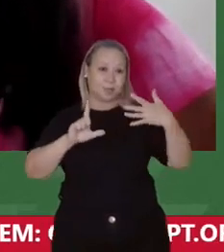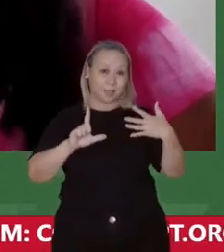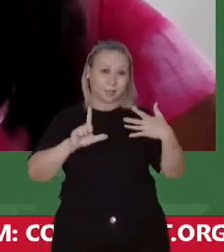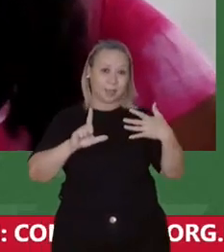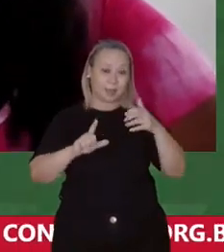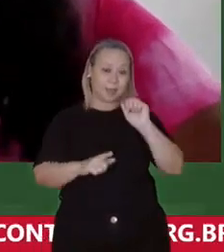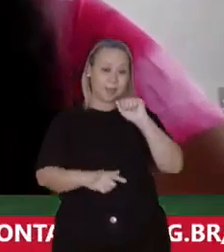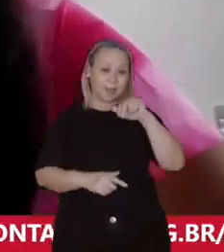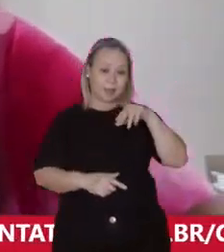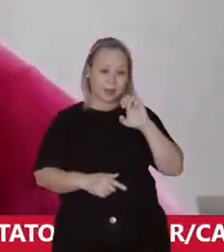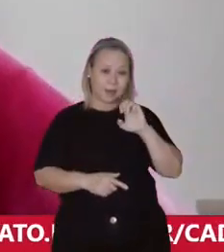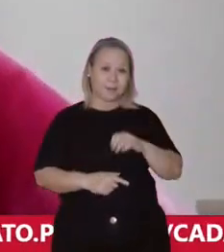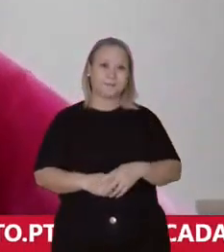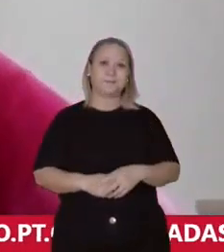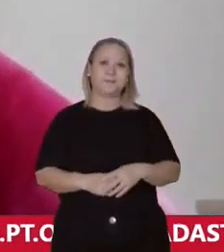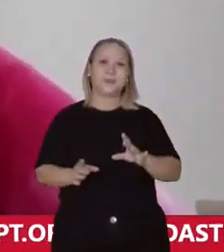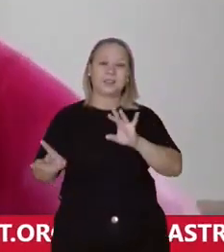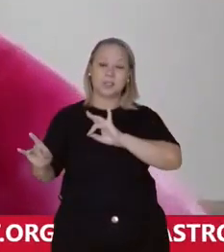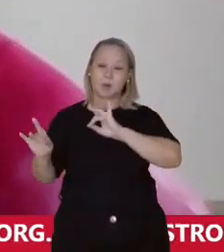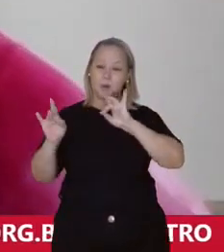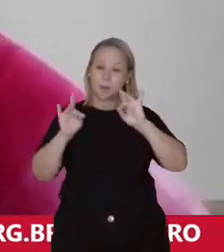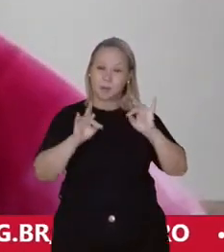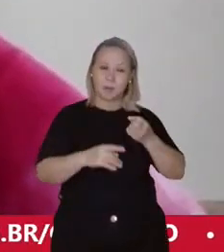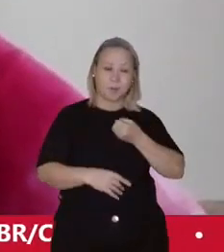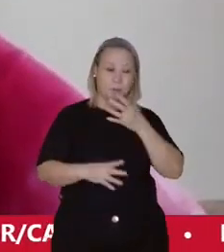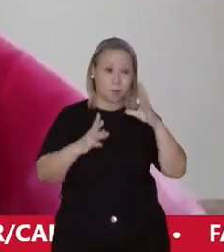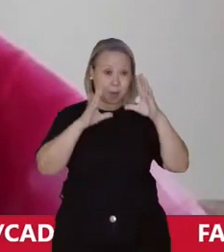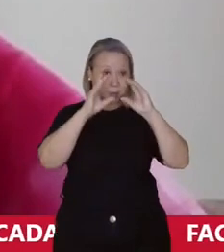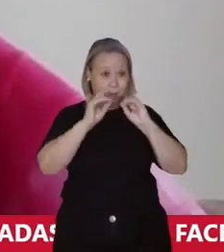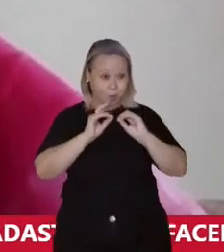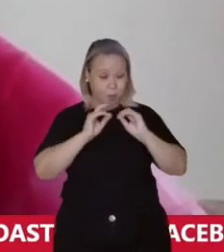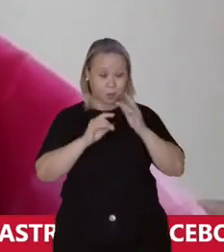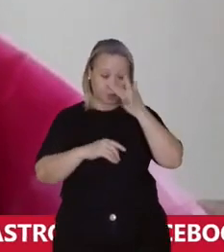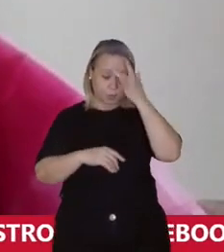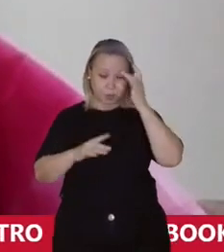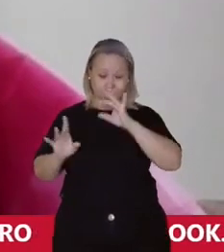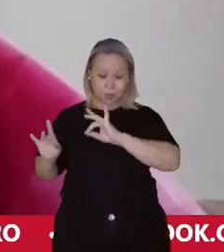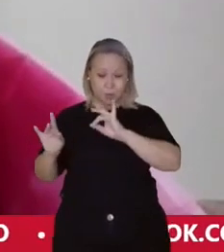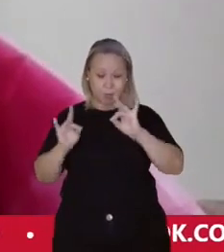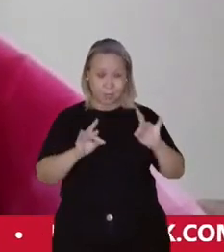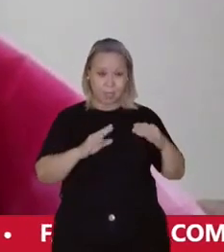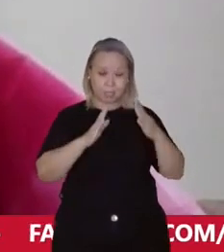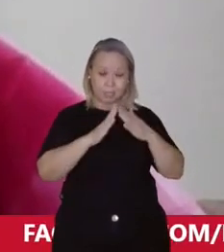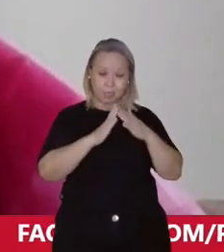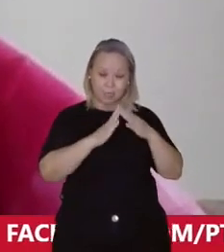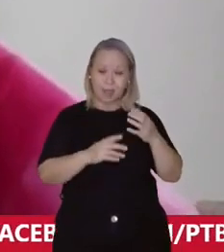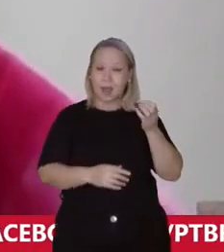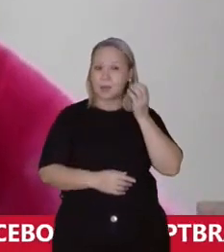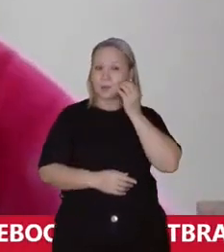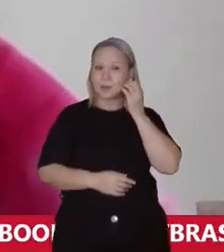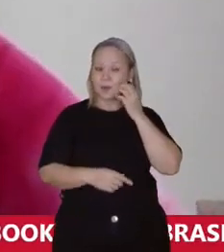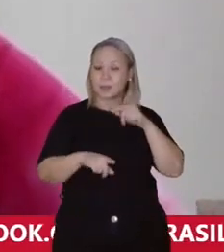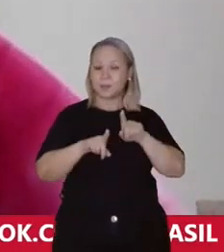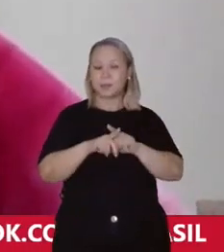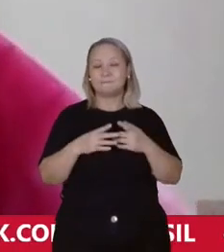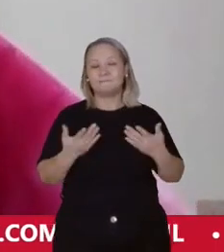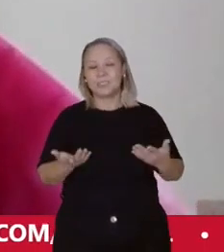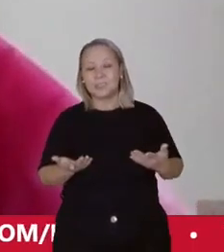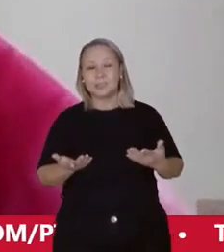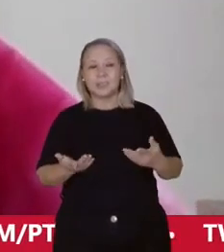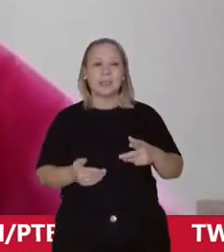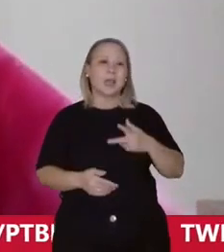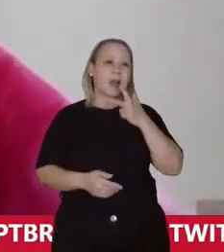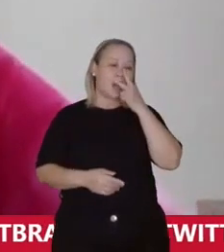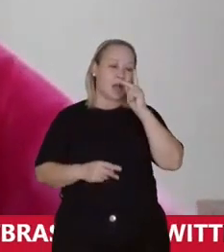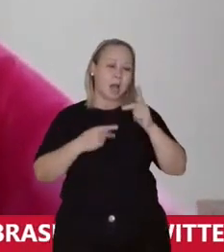acompanhando aí de casa, do celular. Acho que falar dos 42 anos do Partido dos Trabalhadores, quando a gente vai falar